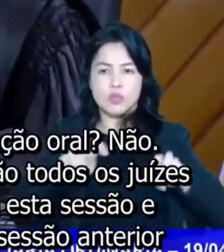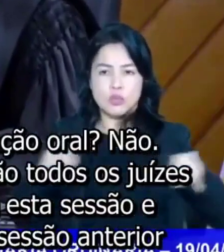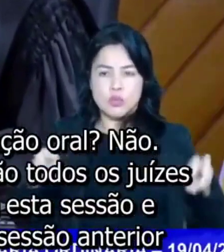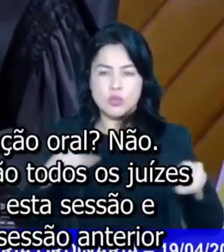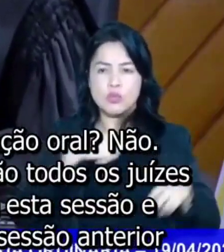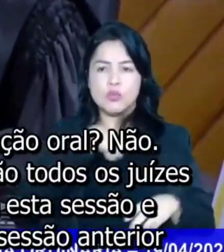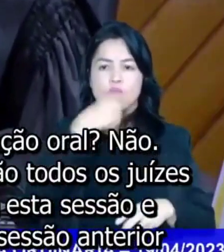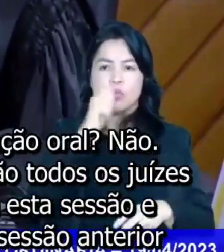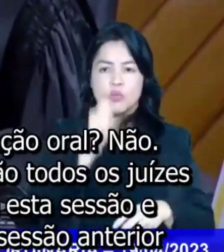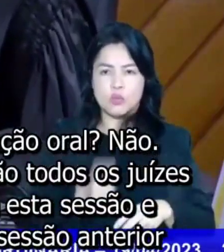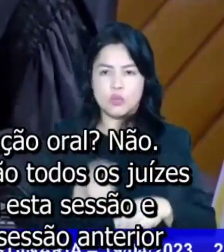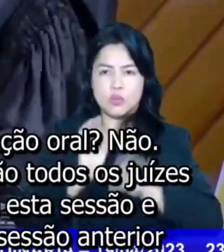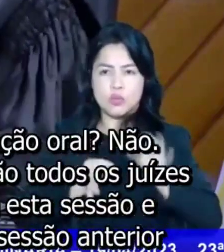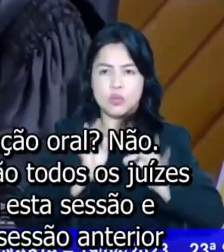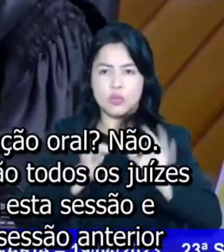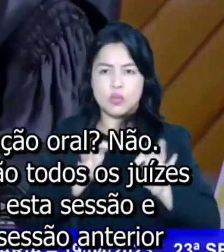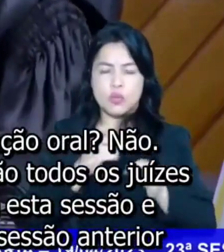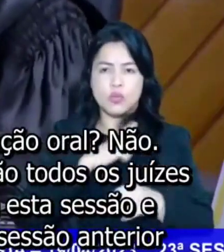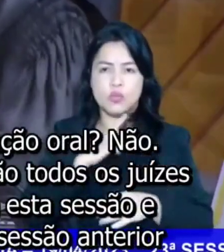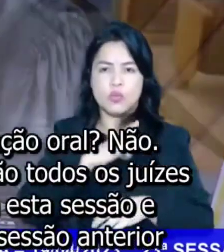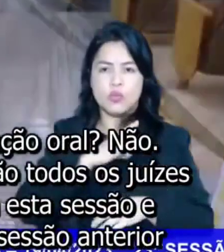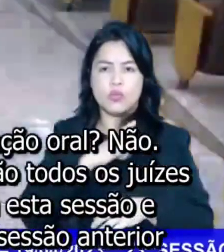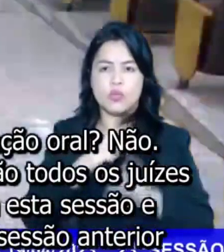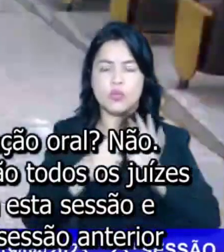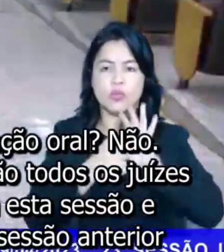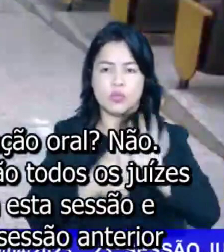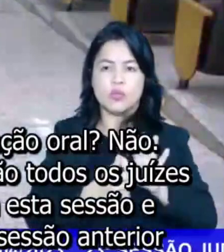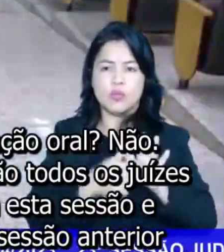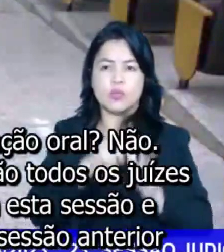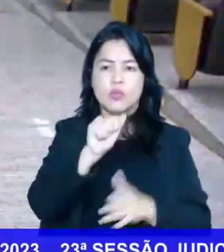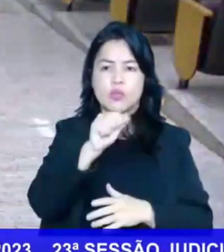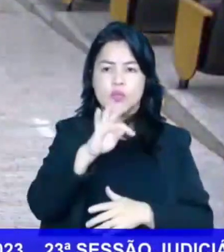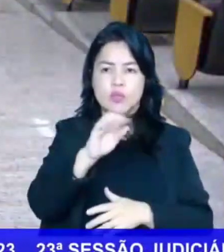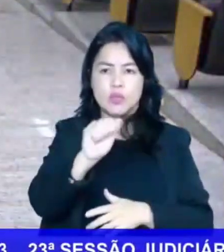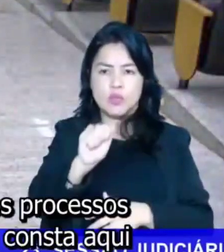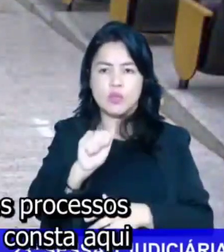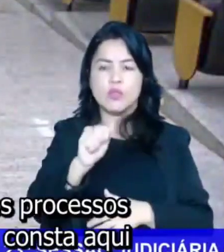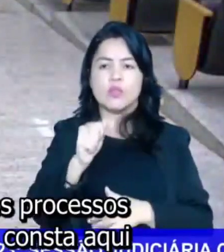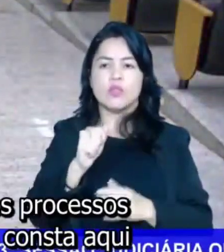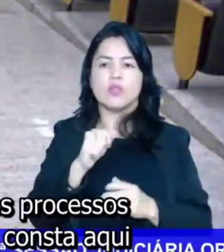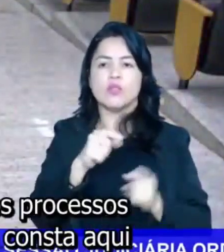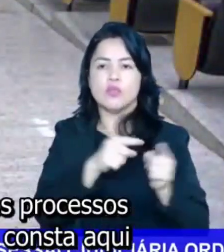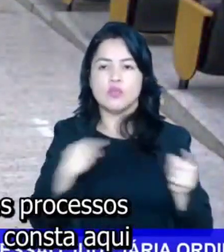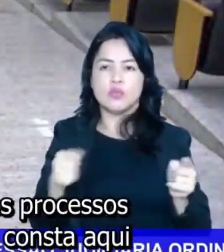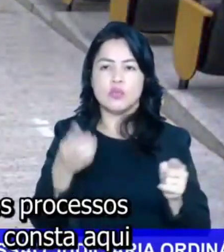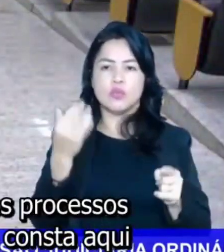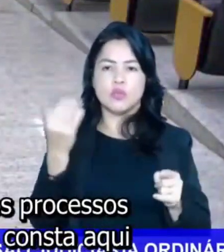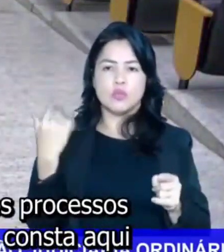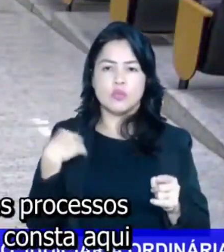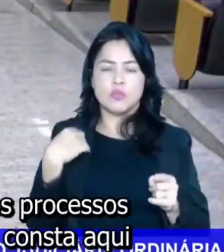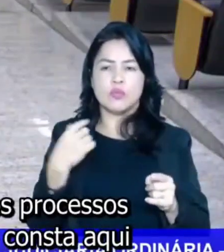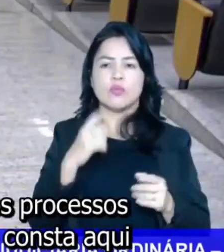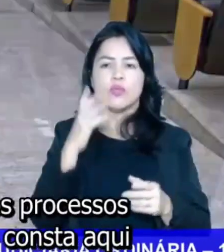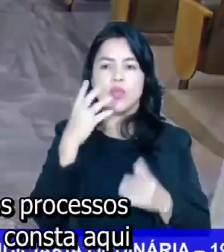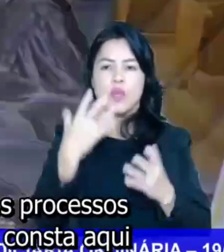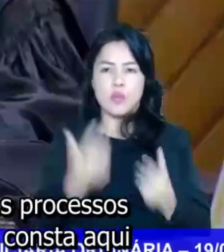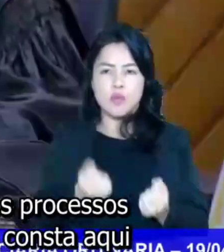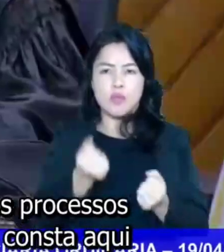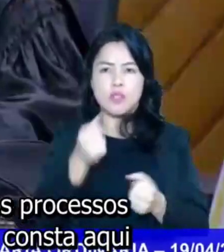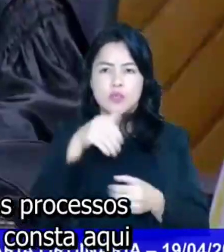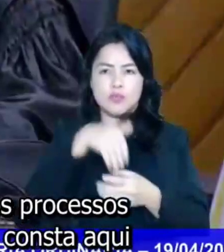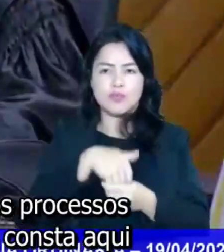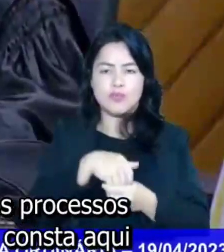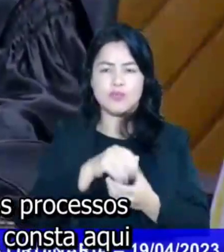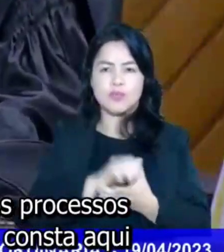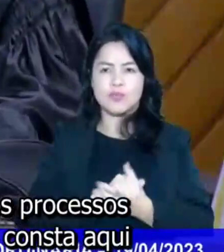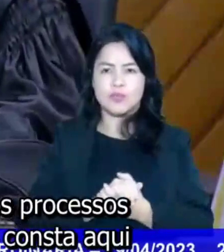sessão. E eu submeto a apreciação dos ilustres pares à ata da sessão anterior, não havendo óbvio, dou-a por aprovada.